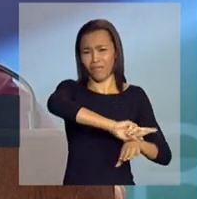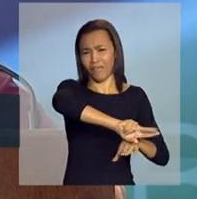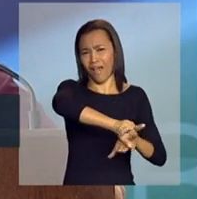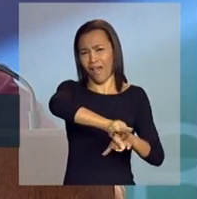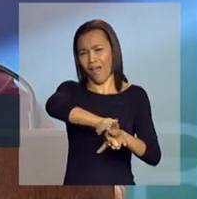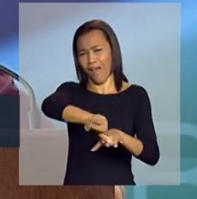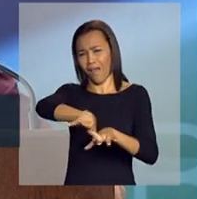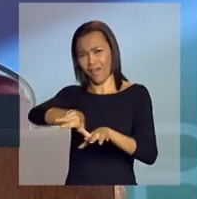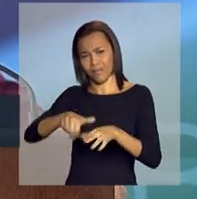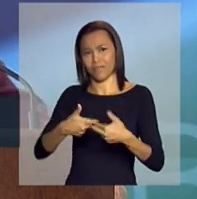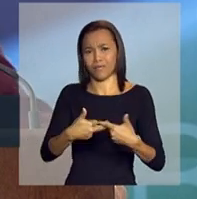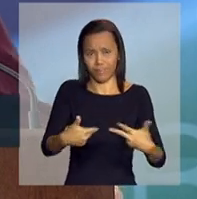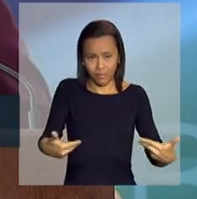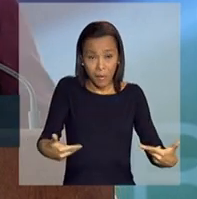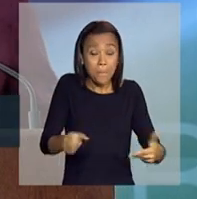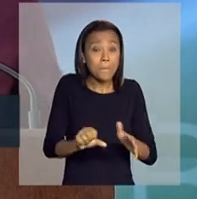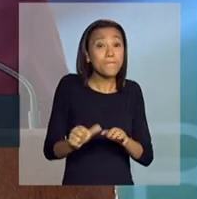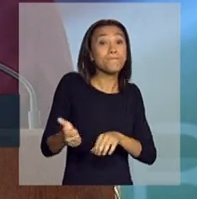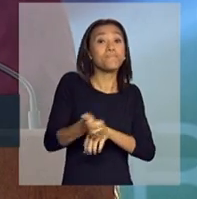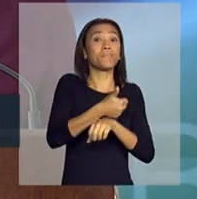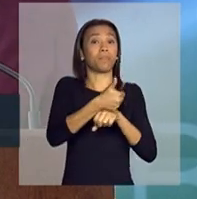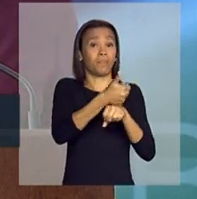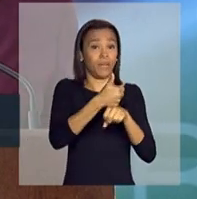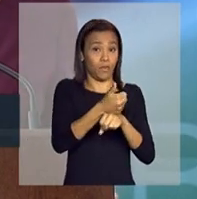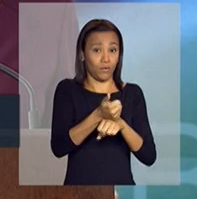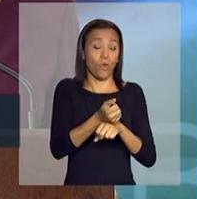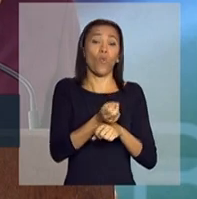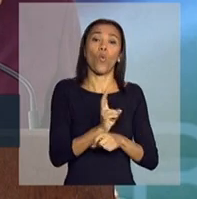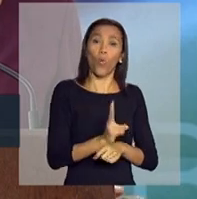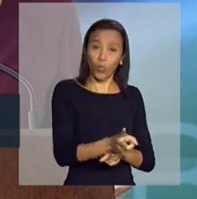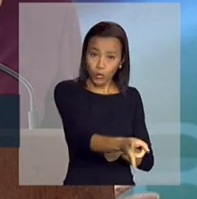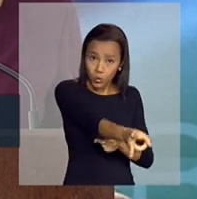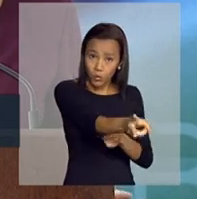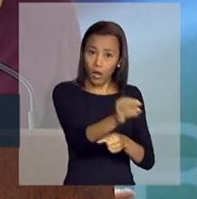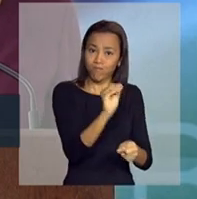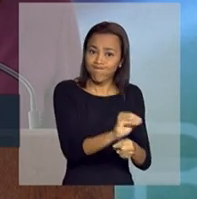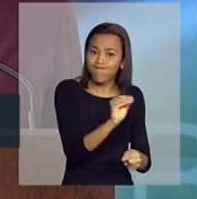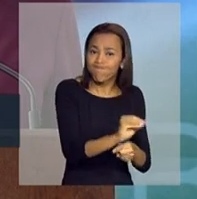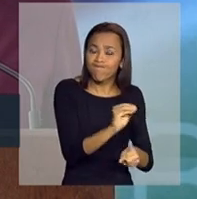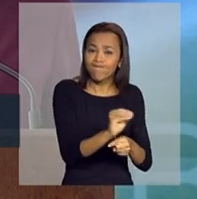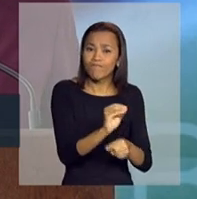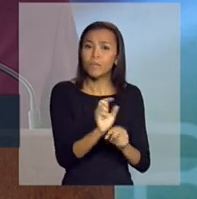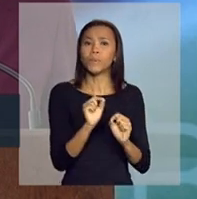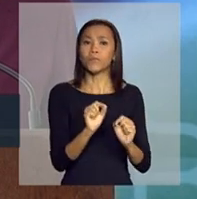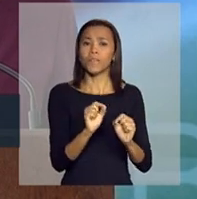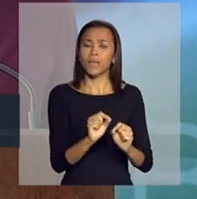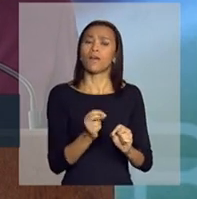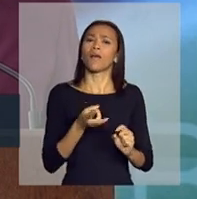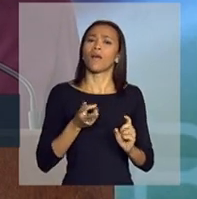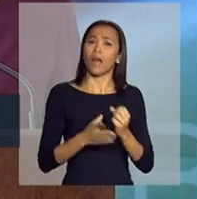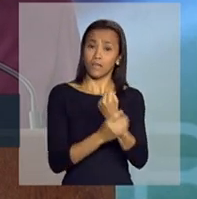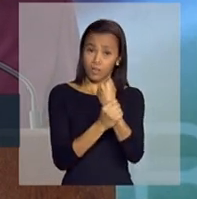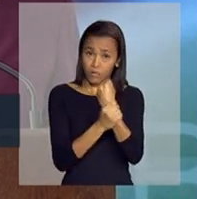desafios. Primeiro, na área de manutenção, é garantir que a